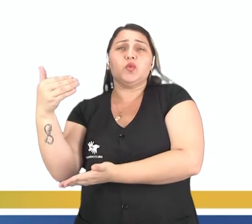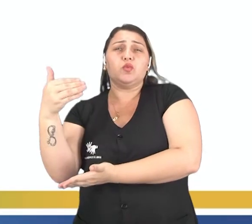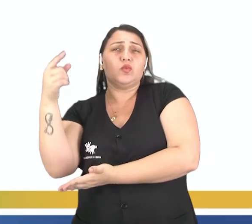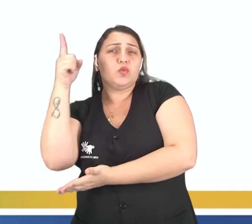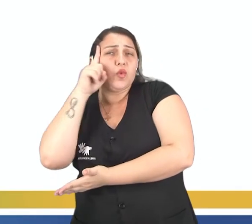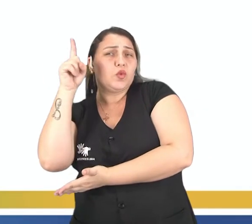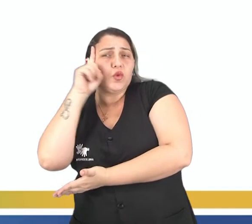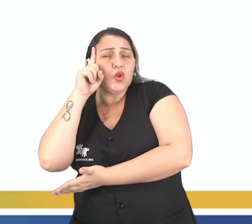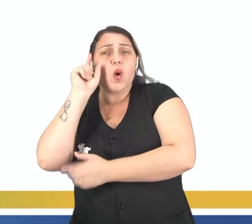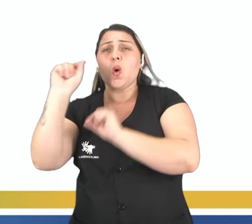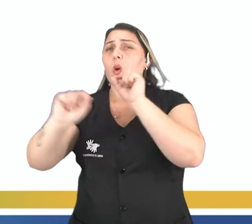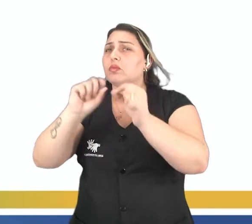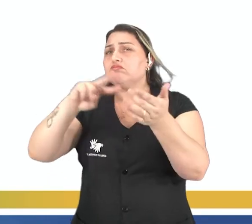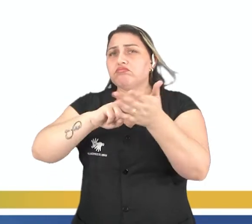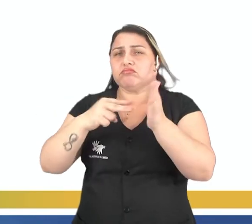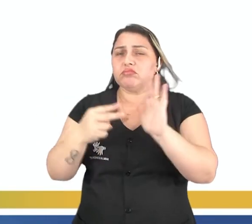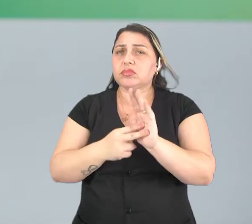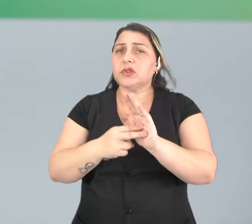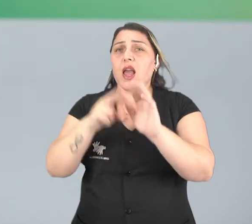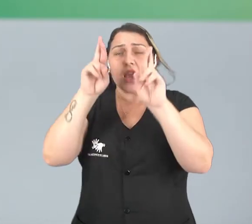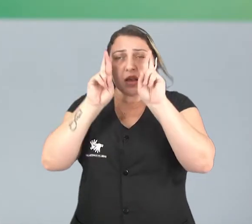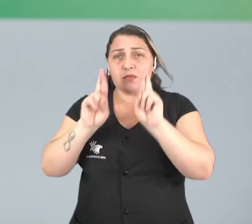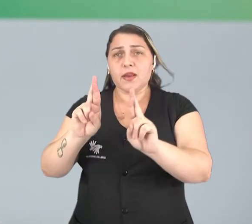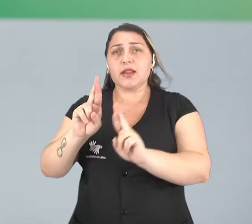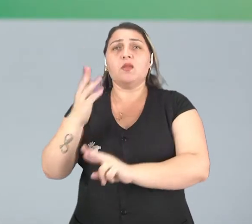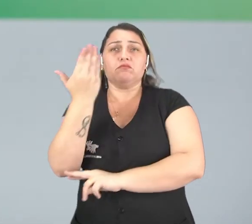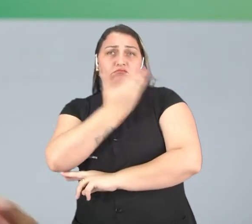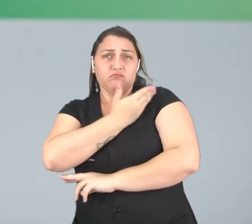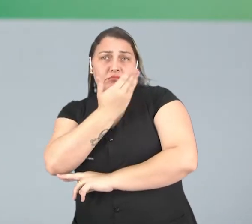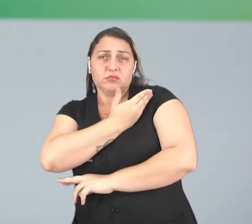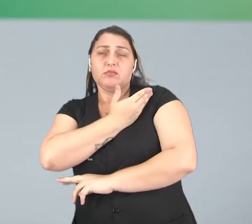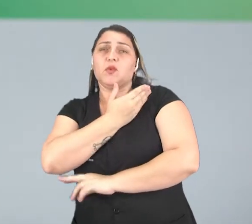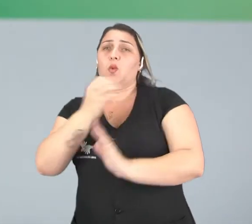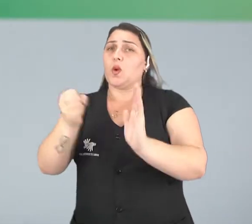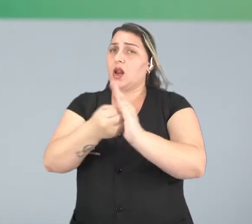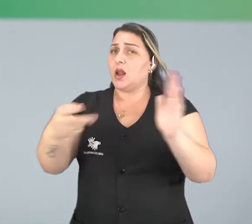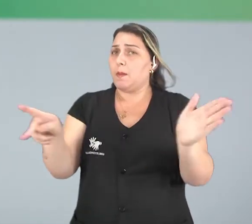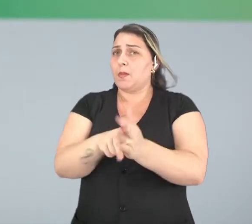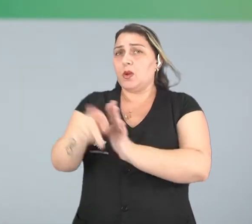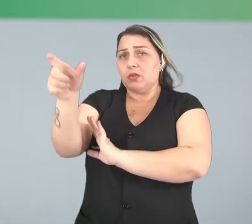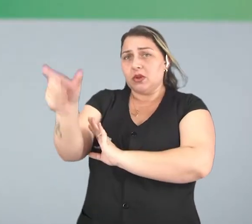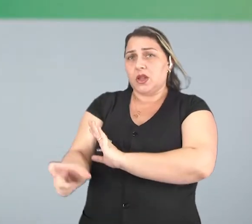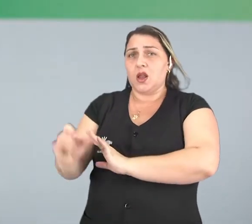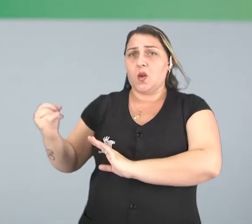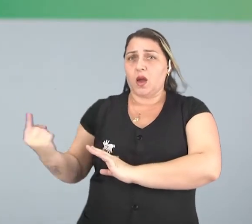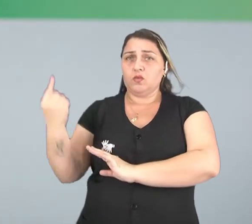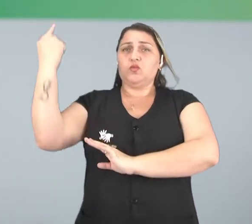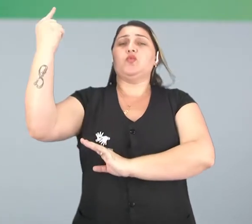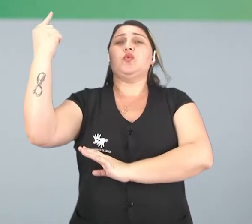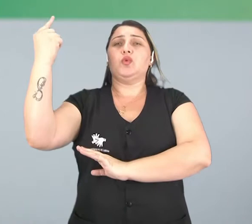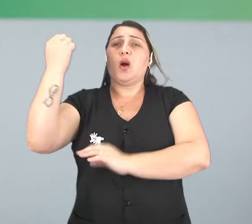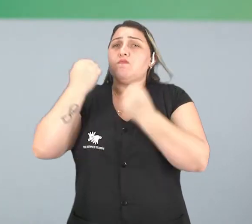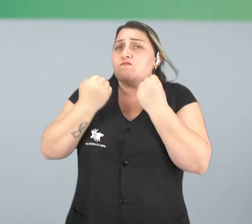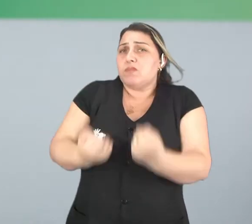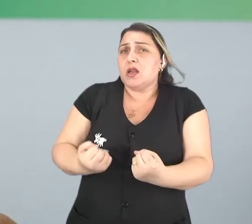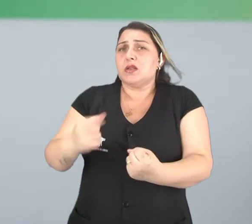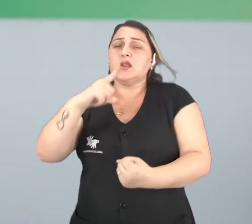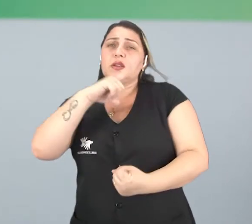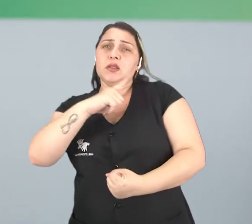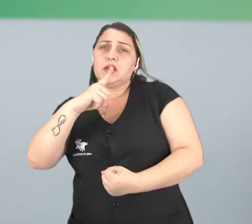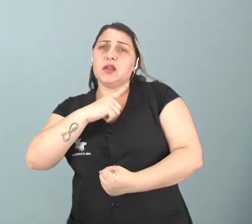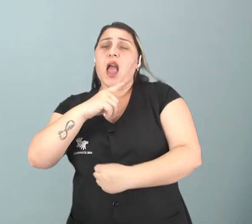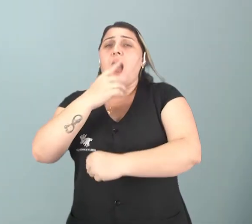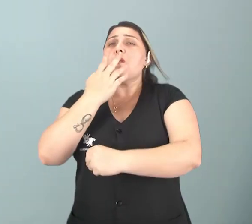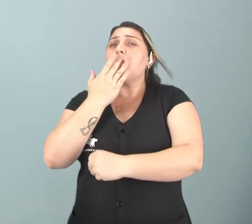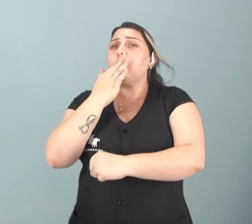dia. O que isso quer dizer? Que você tem que respeitar o seu colega com a característica que ele tem, com a altura que ele tem, com o peso que ele tem e com a